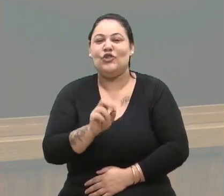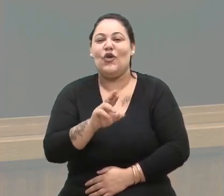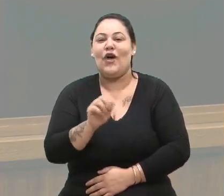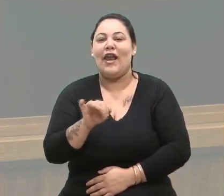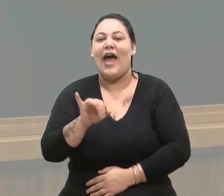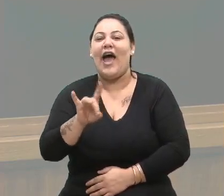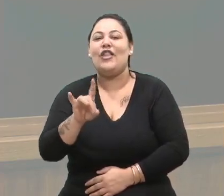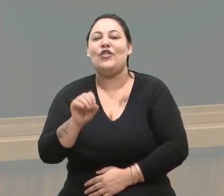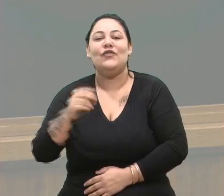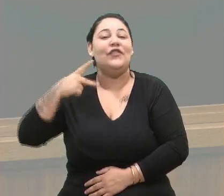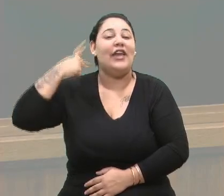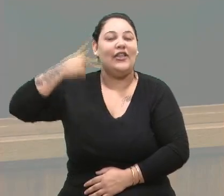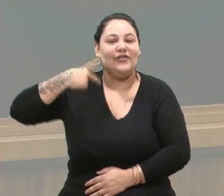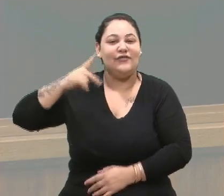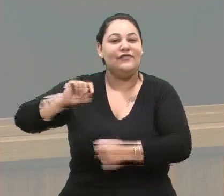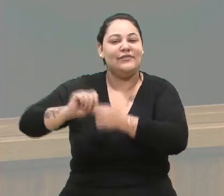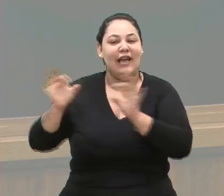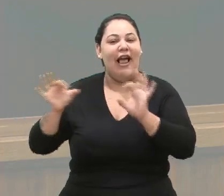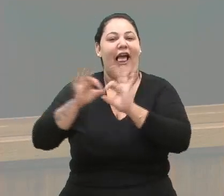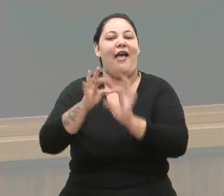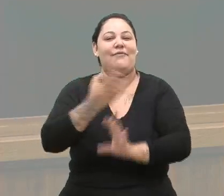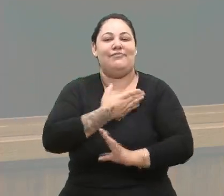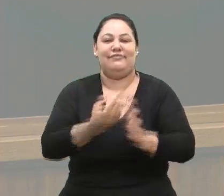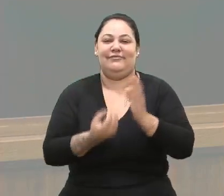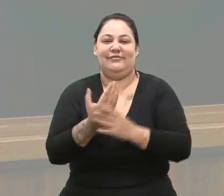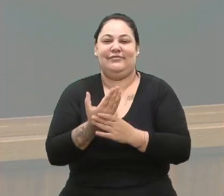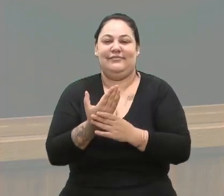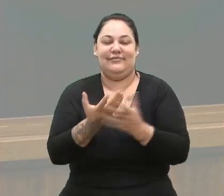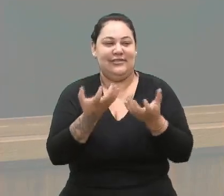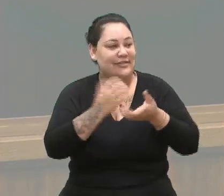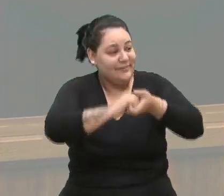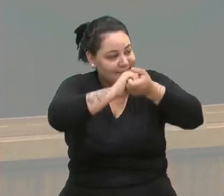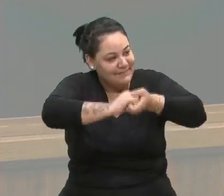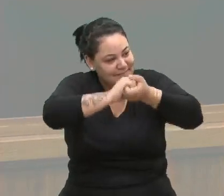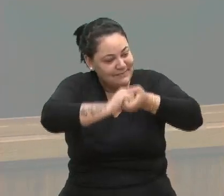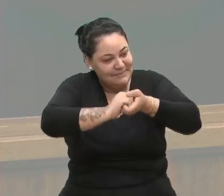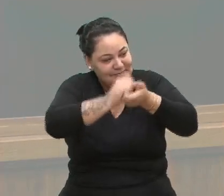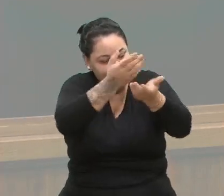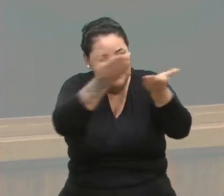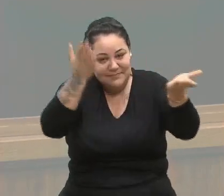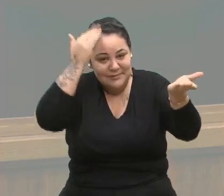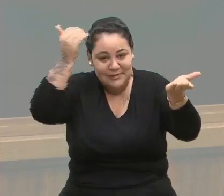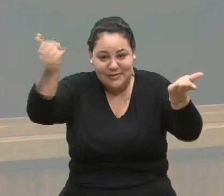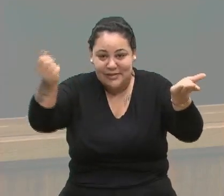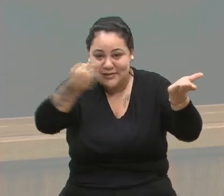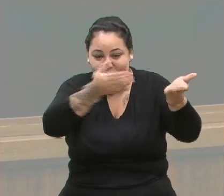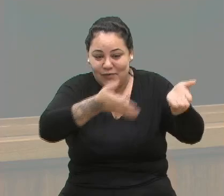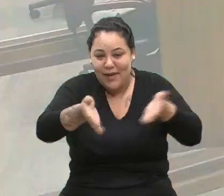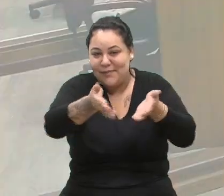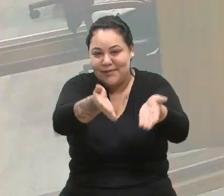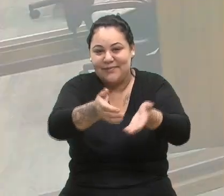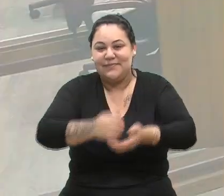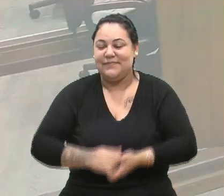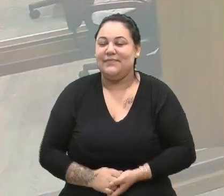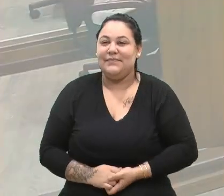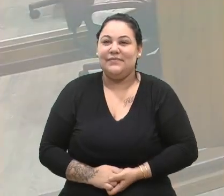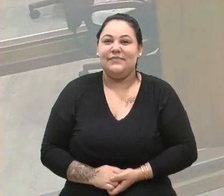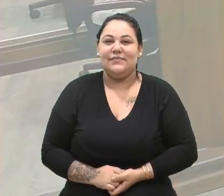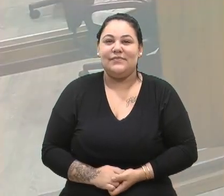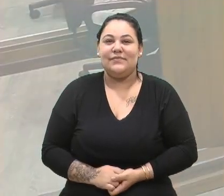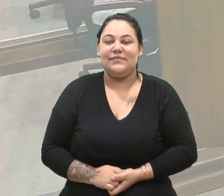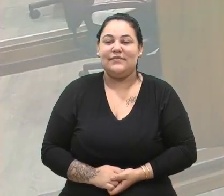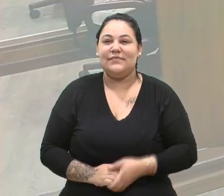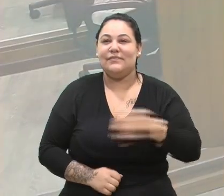amizade e continua até hoje. Saudar os vereadores, muito sucesso nessa nova caminhada aí. Com